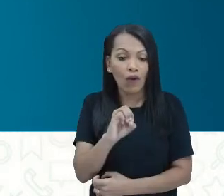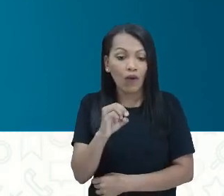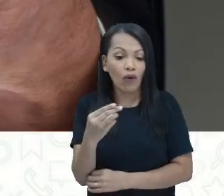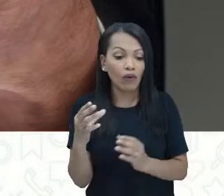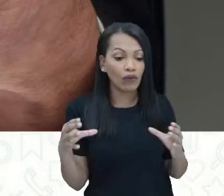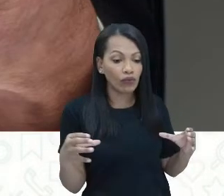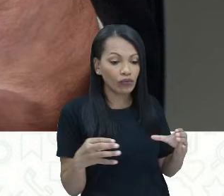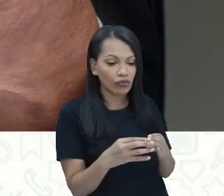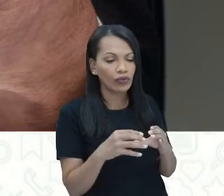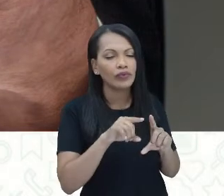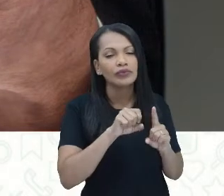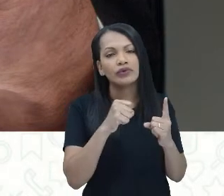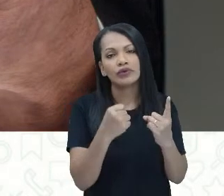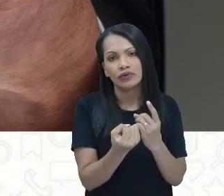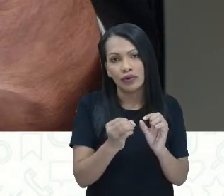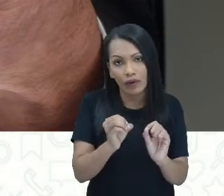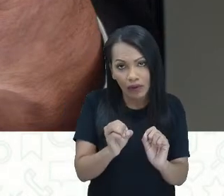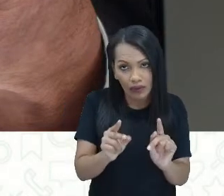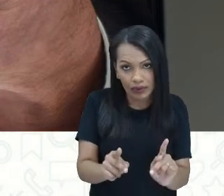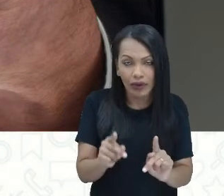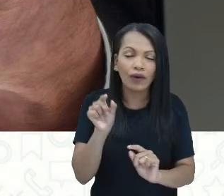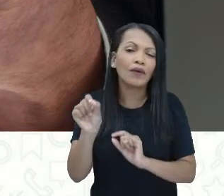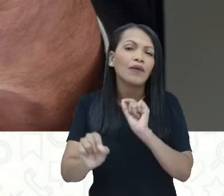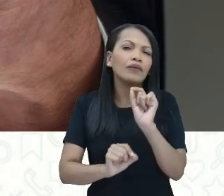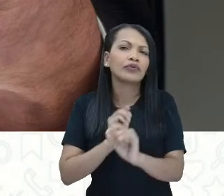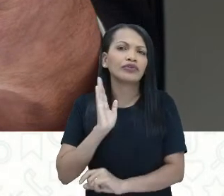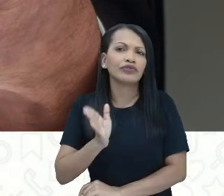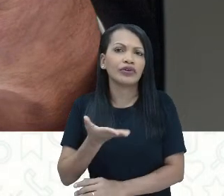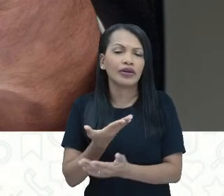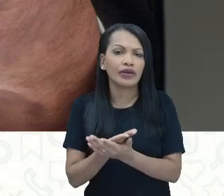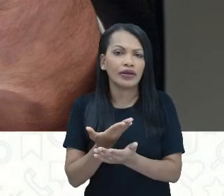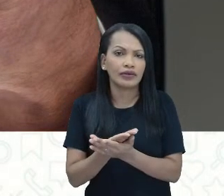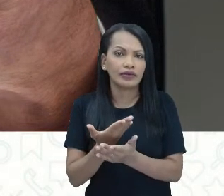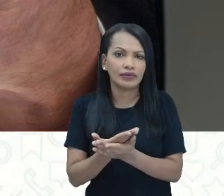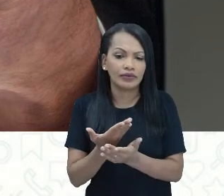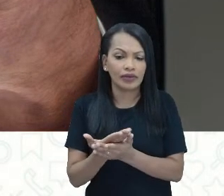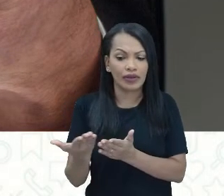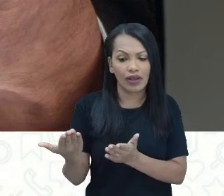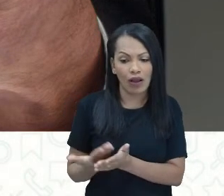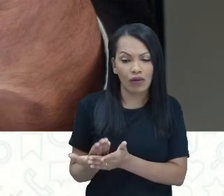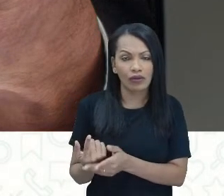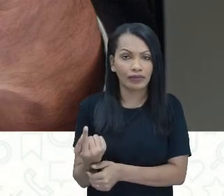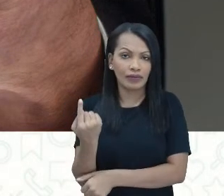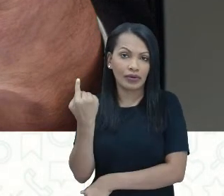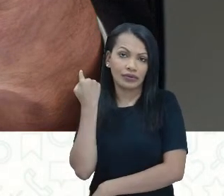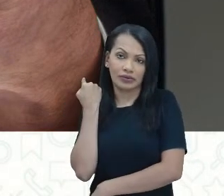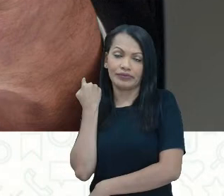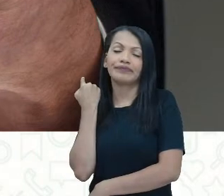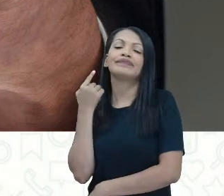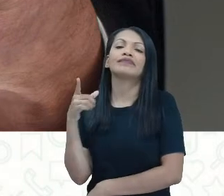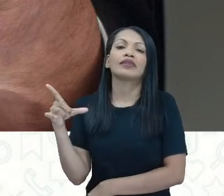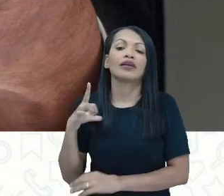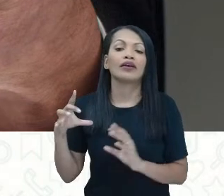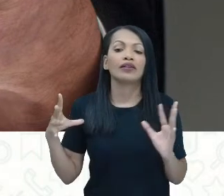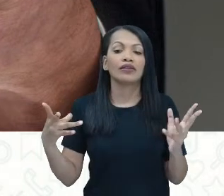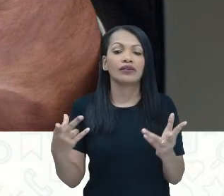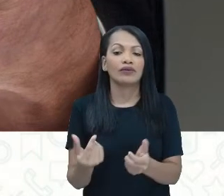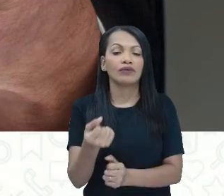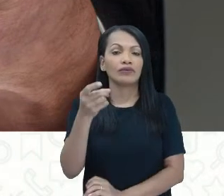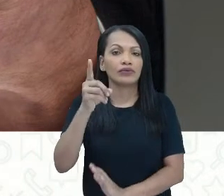gente estava falando, ok? E o que é que já estudamos, né, em aulas anteriores? Que todos os